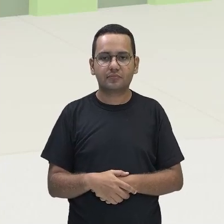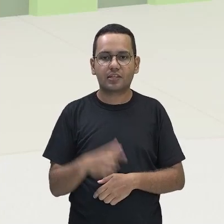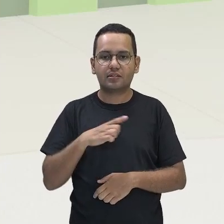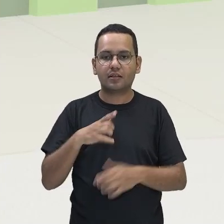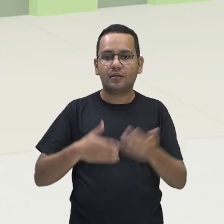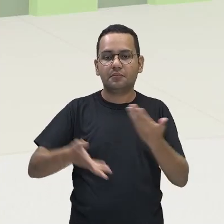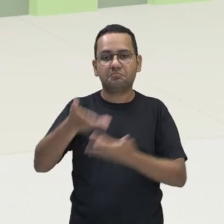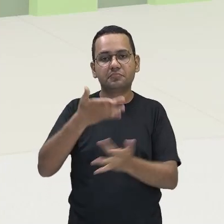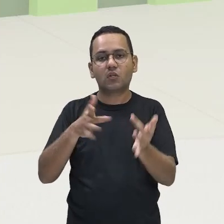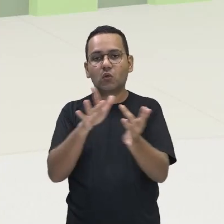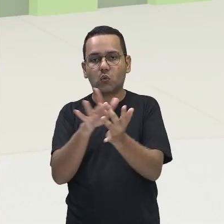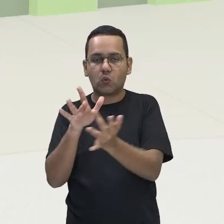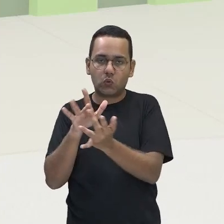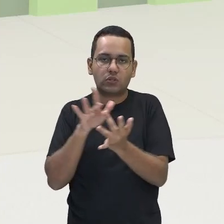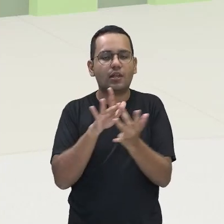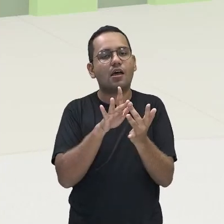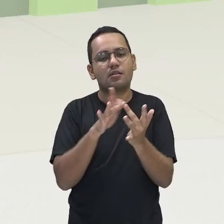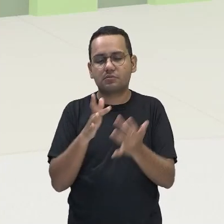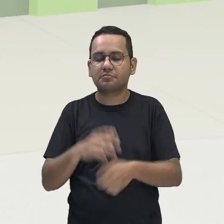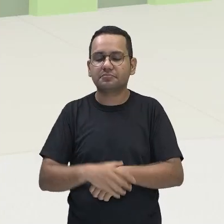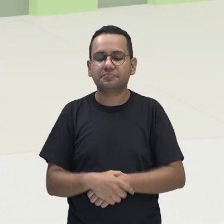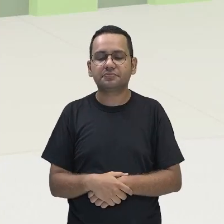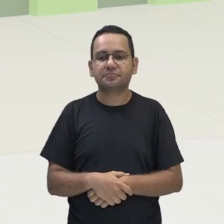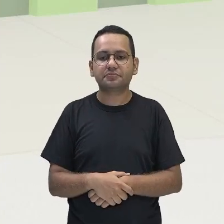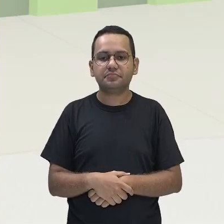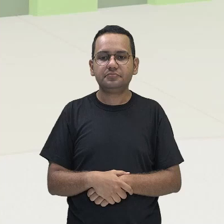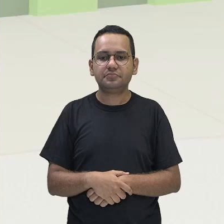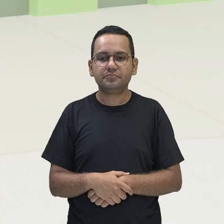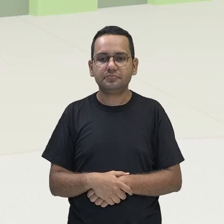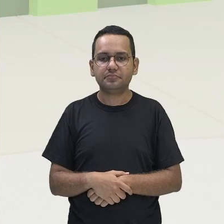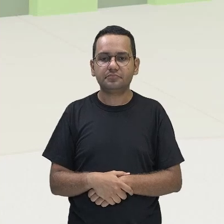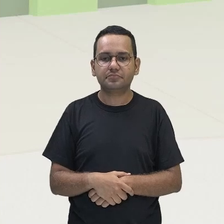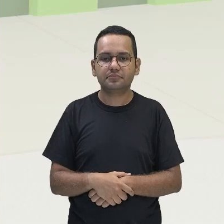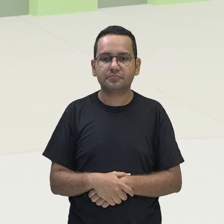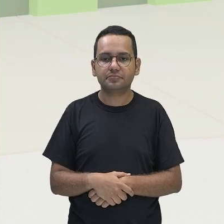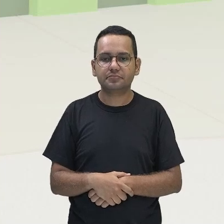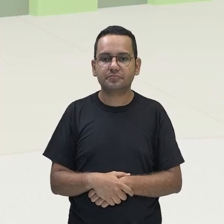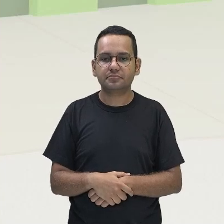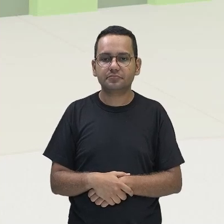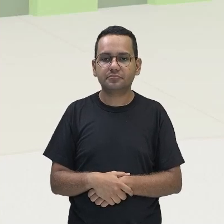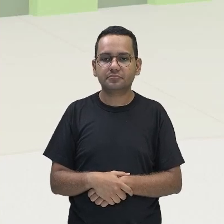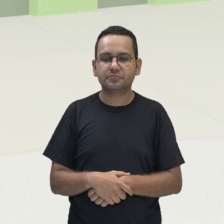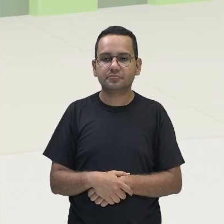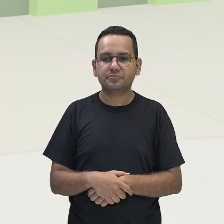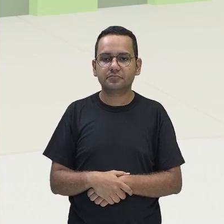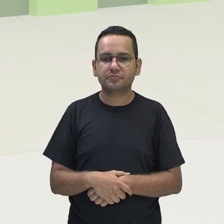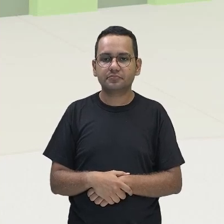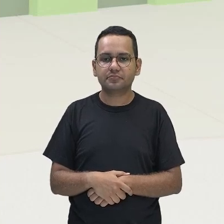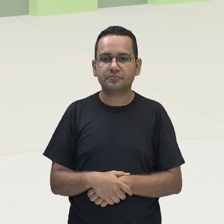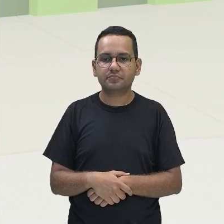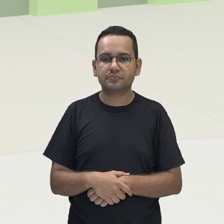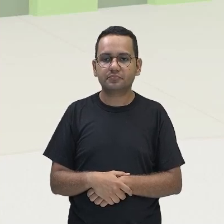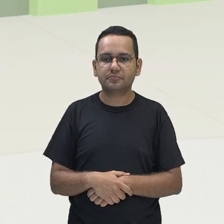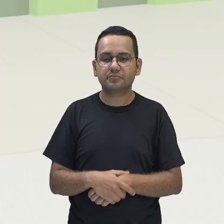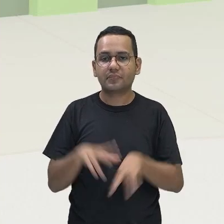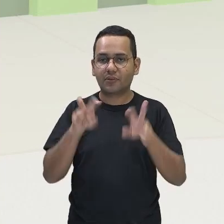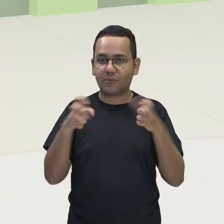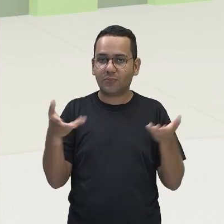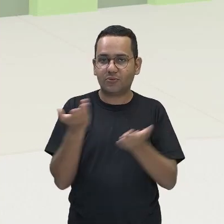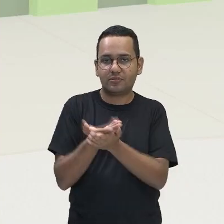relacionando com todas as outras espécies. Então, esse foi o assunto da